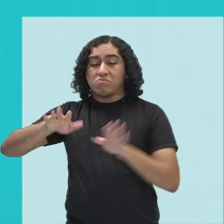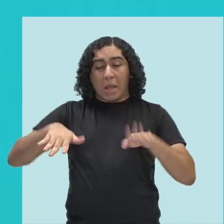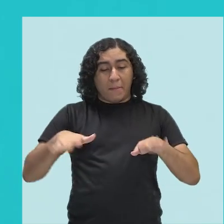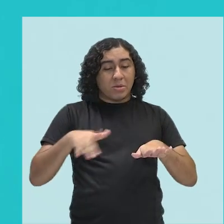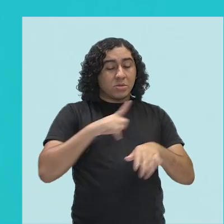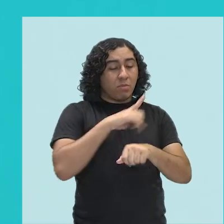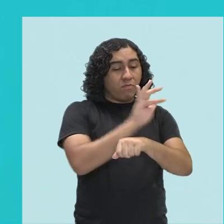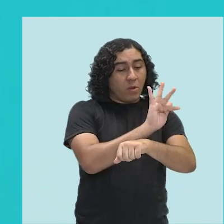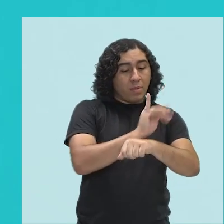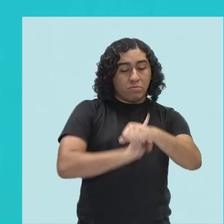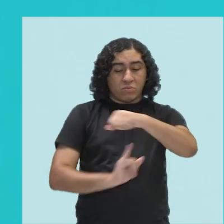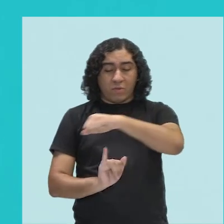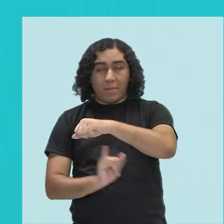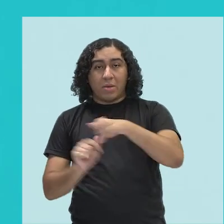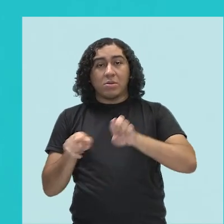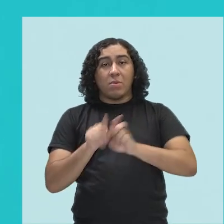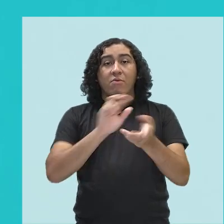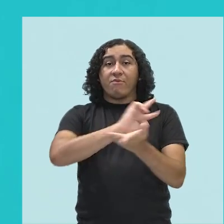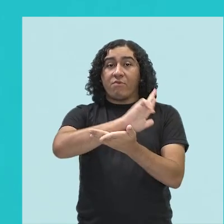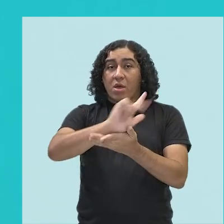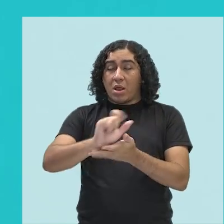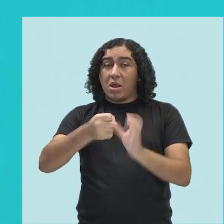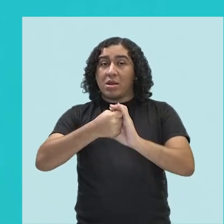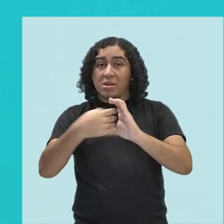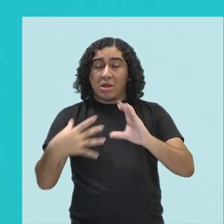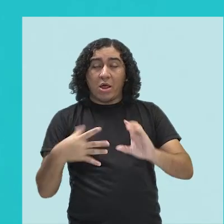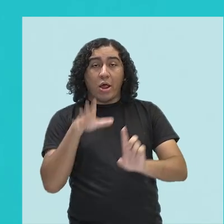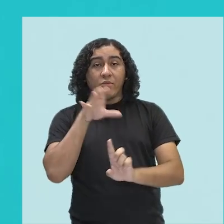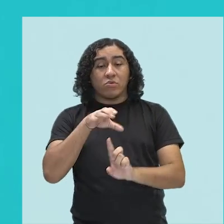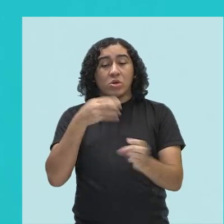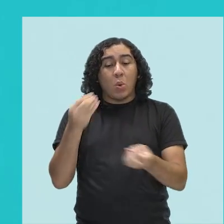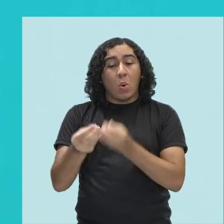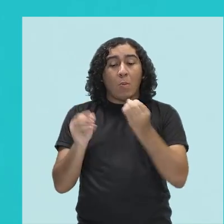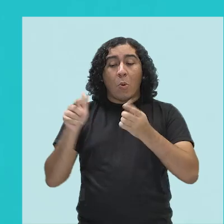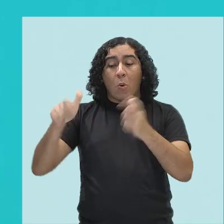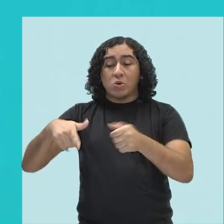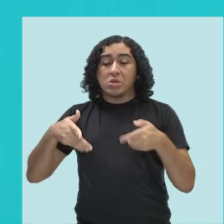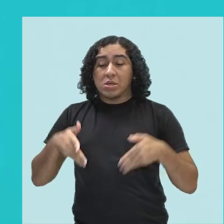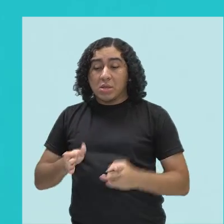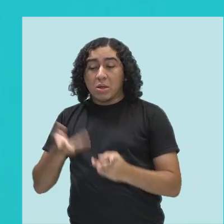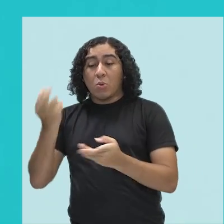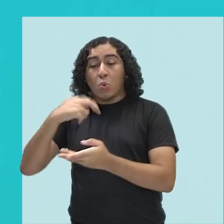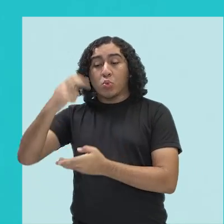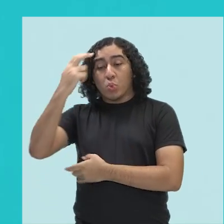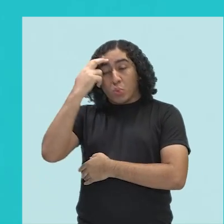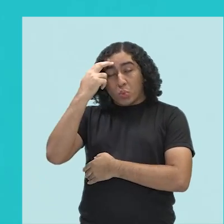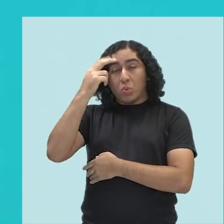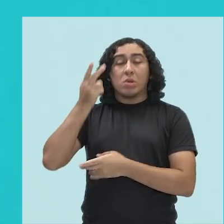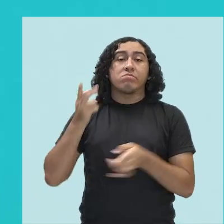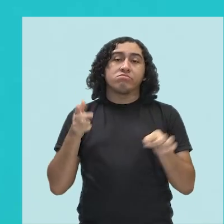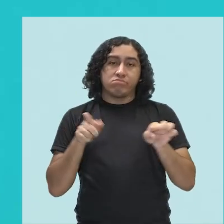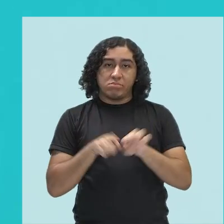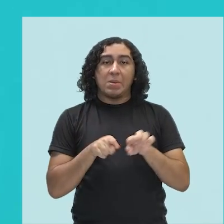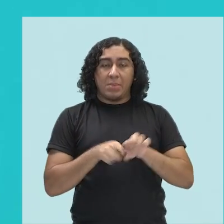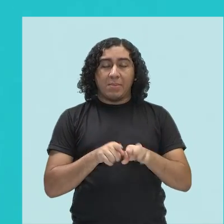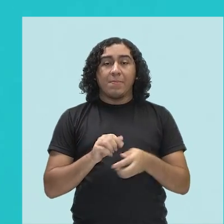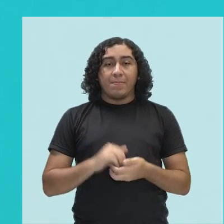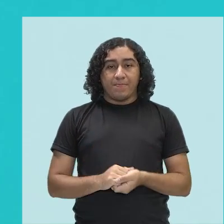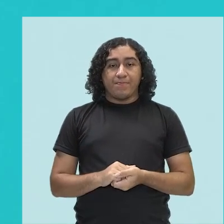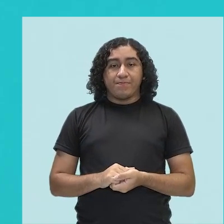jeito, né? E muitos fatores vão influenciar sua origem, sua cultura, o lugar onde ela